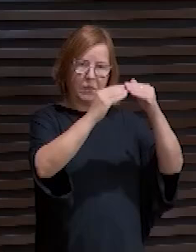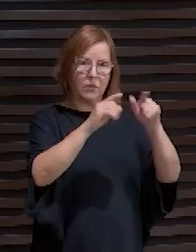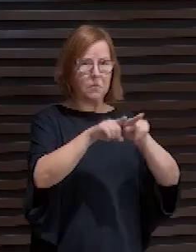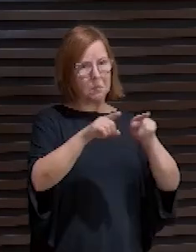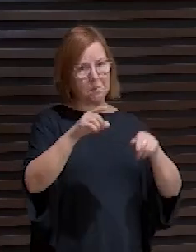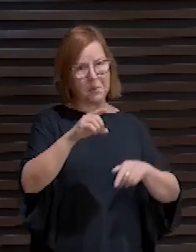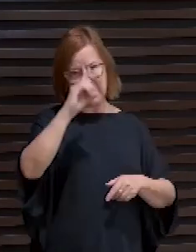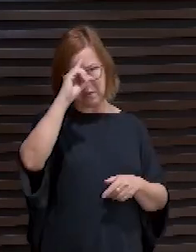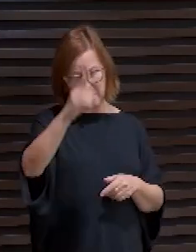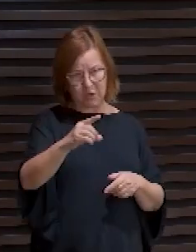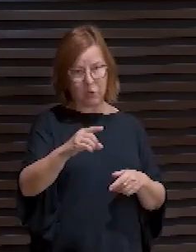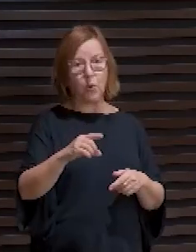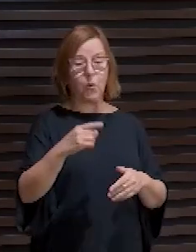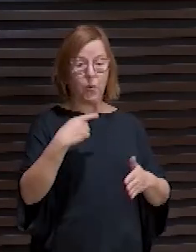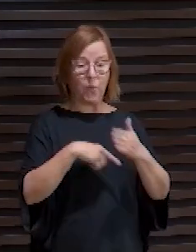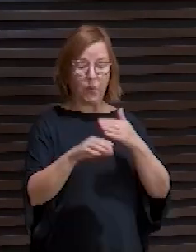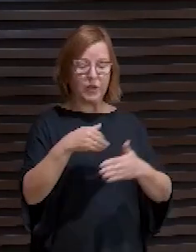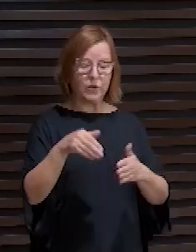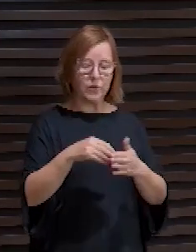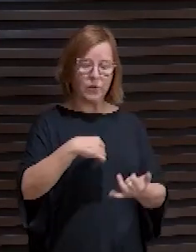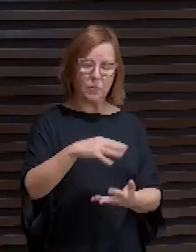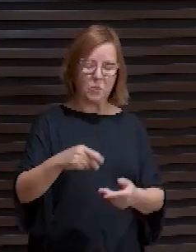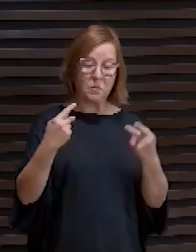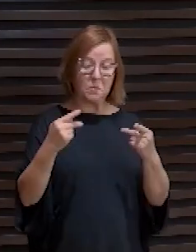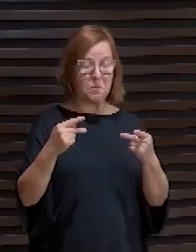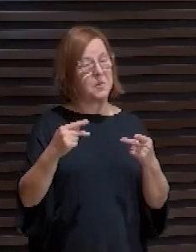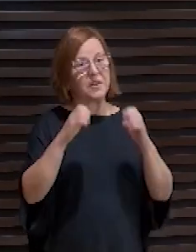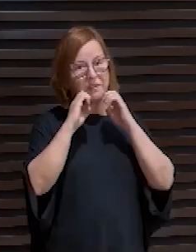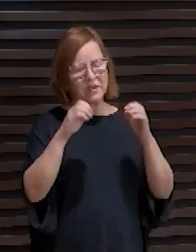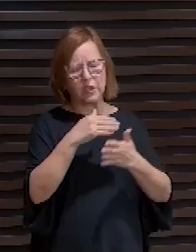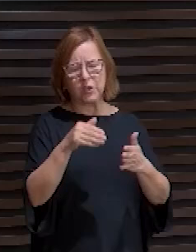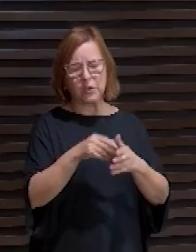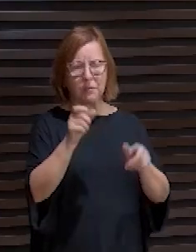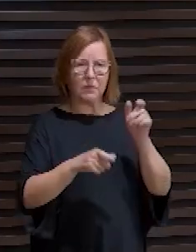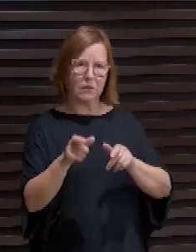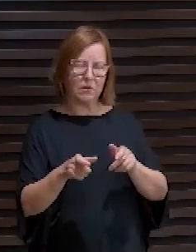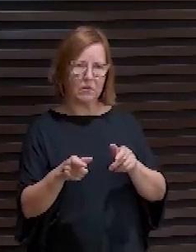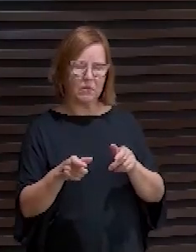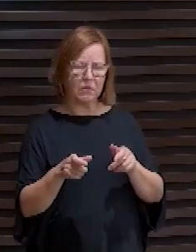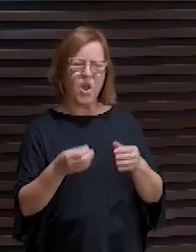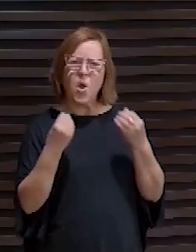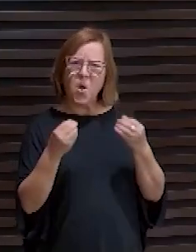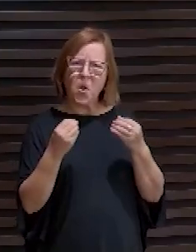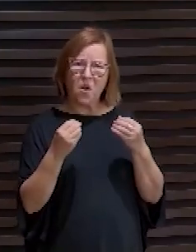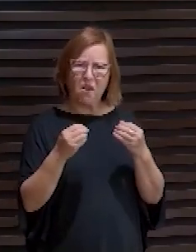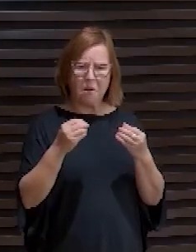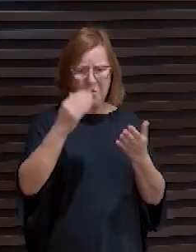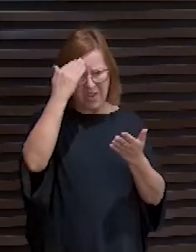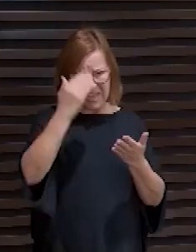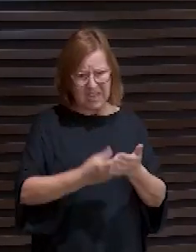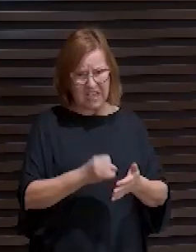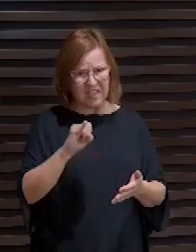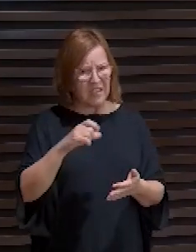evangelho a toda criatura? E Isaías diz assim: como crerão se não houver quem pregue? Como ouvirão se não houver quem fale do